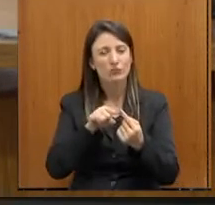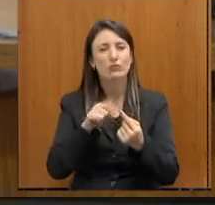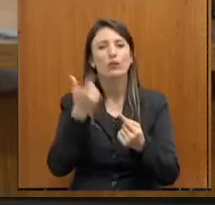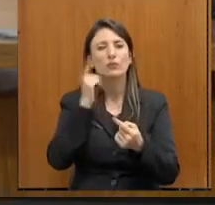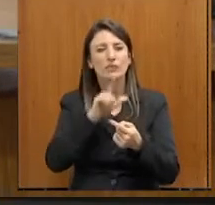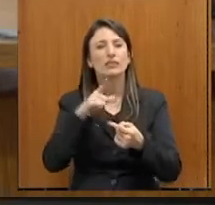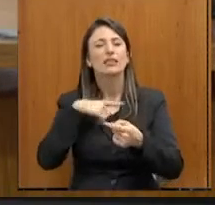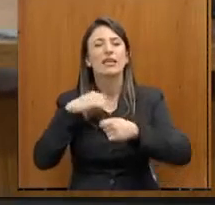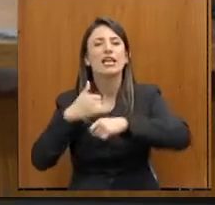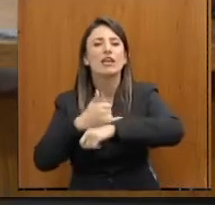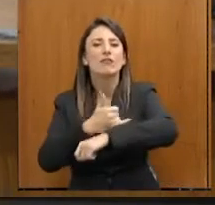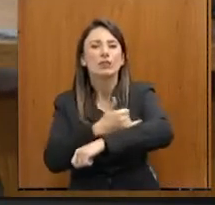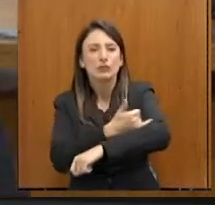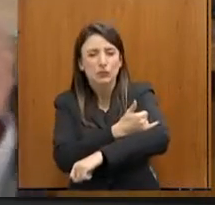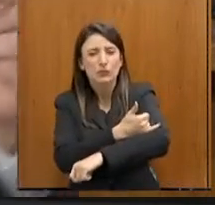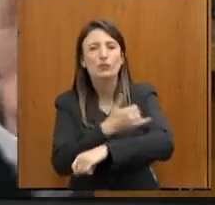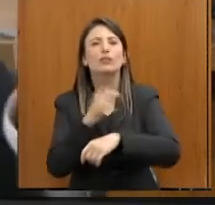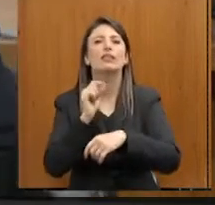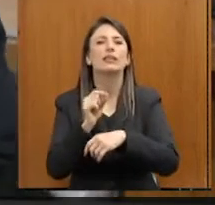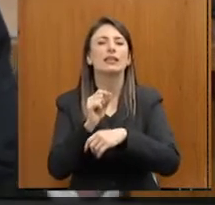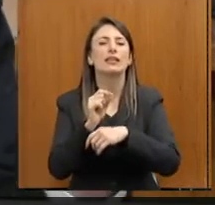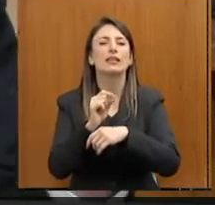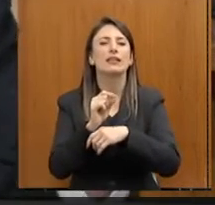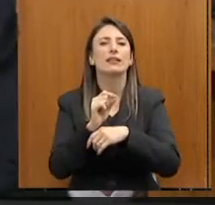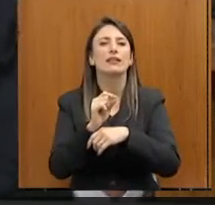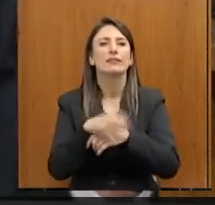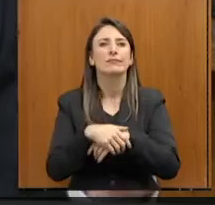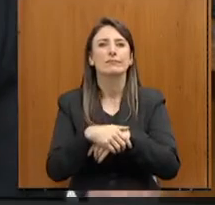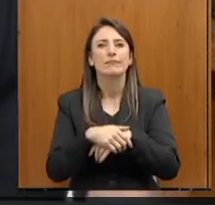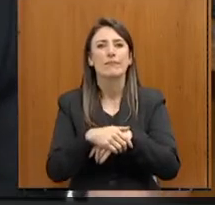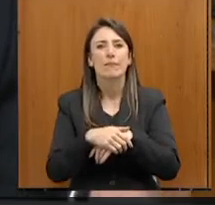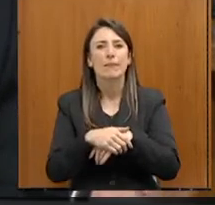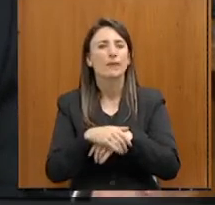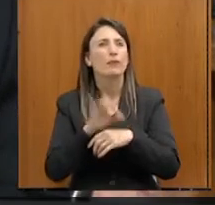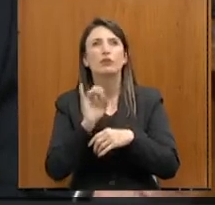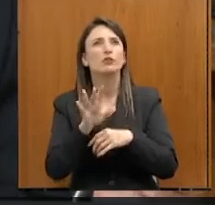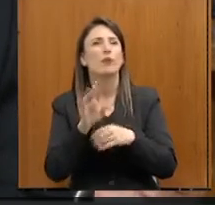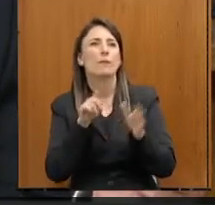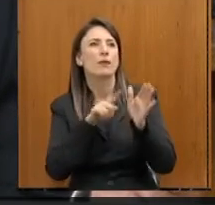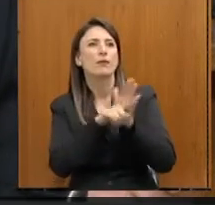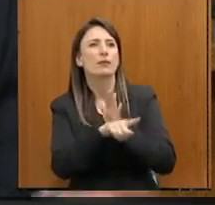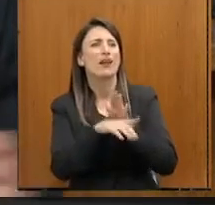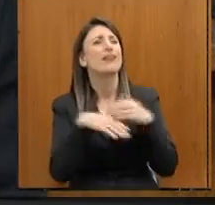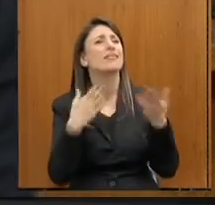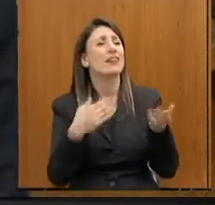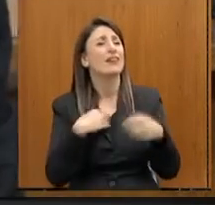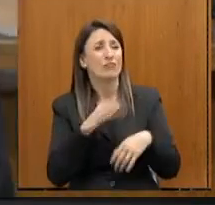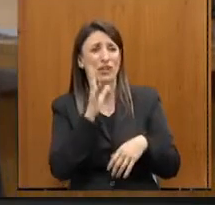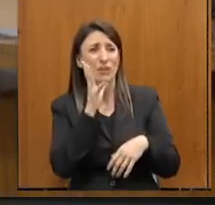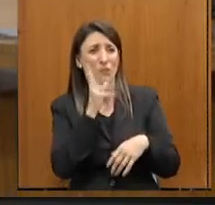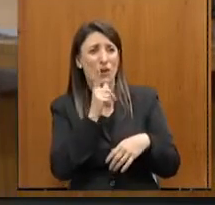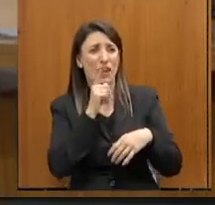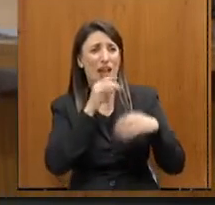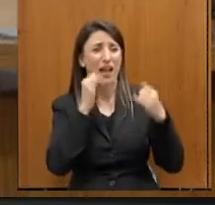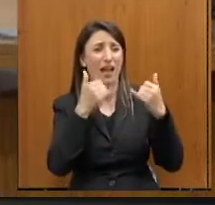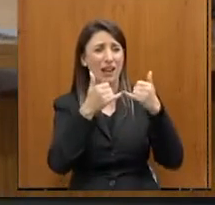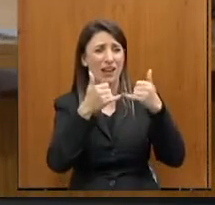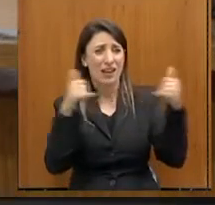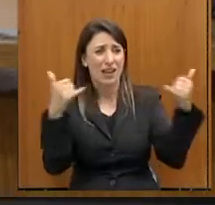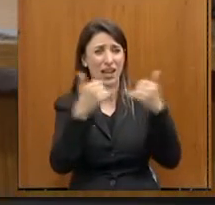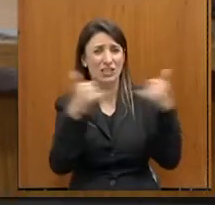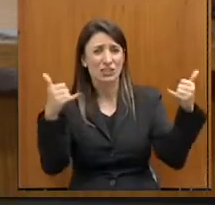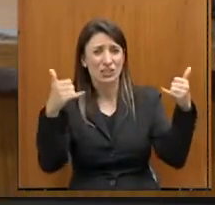infraestrutura que ao invés de se perguntar quanto tempo demora a conexão a gente tenha a